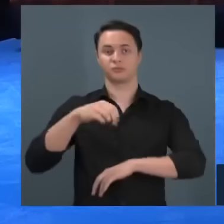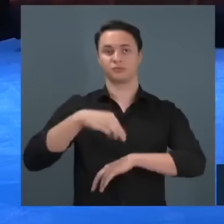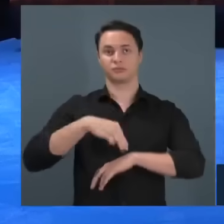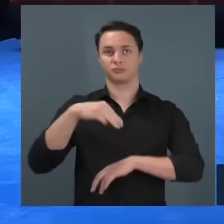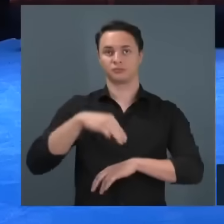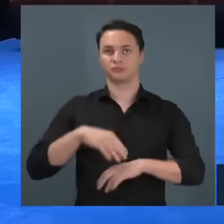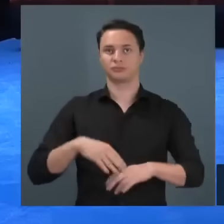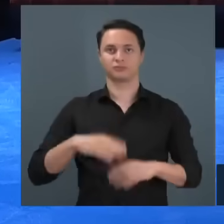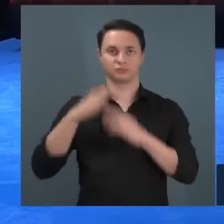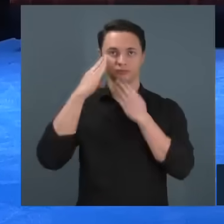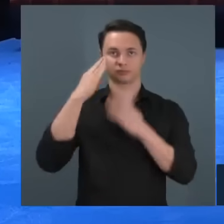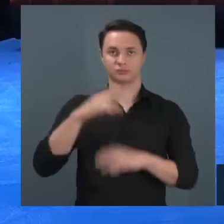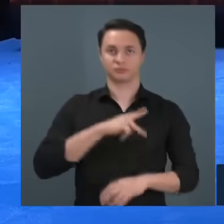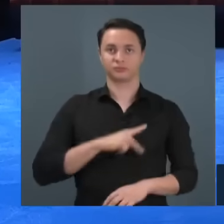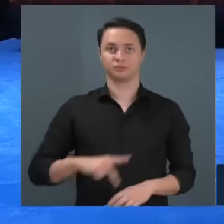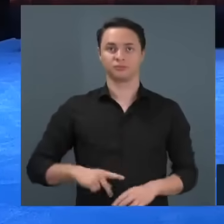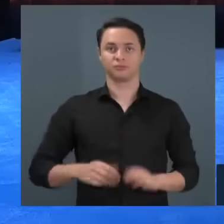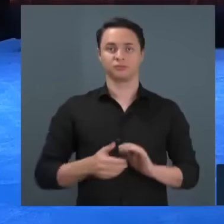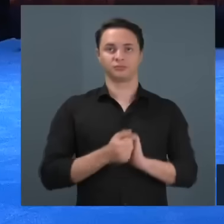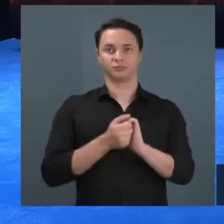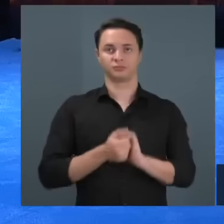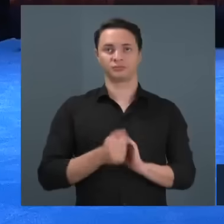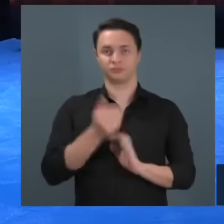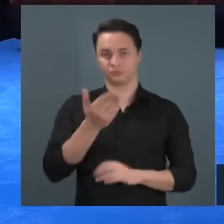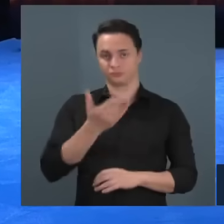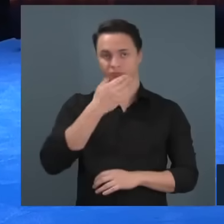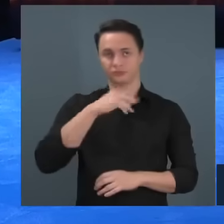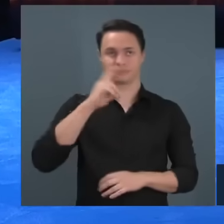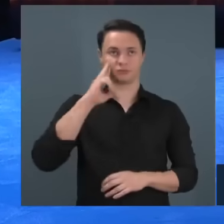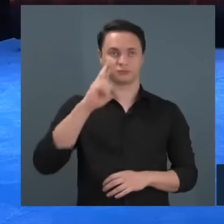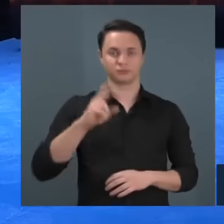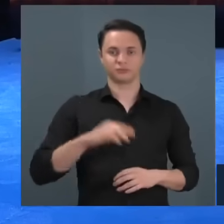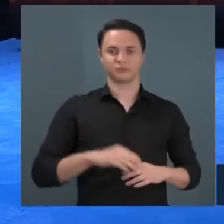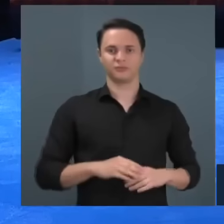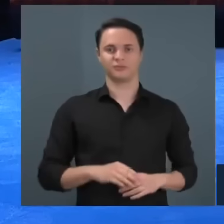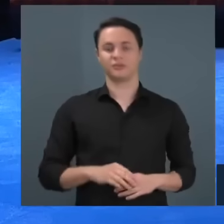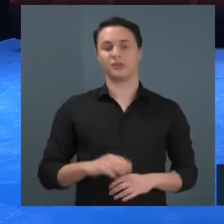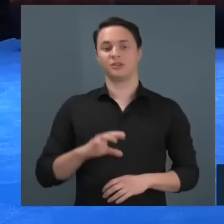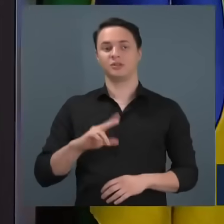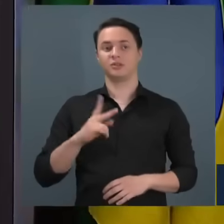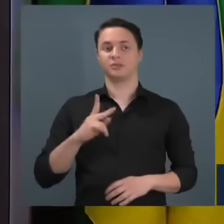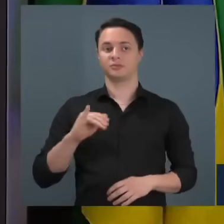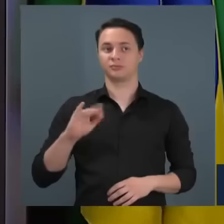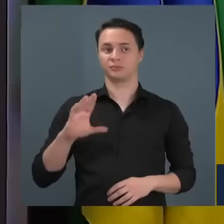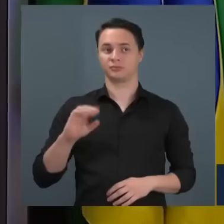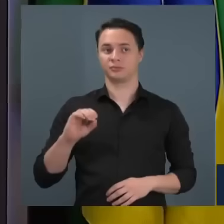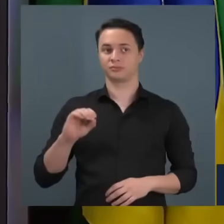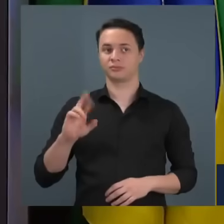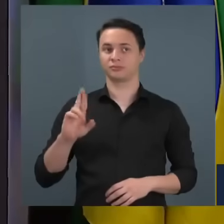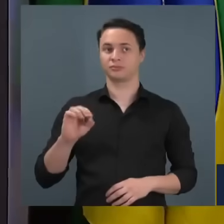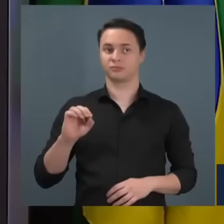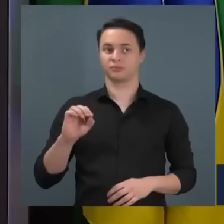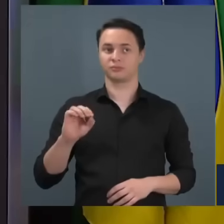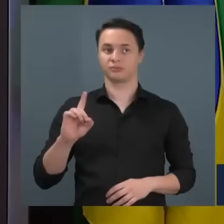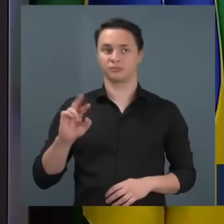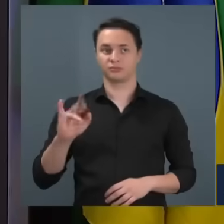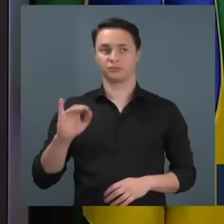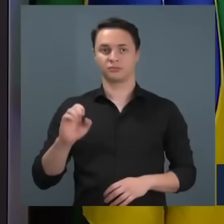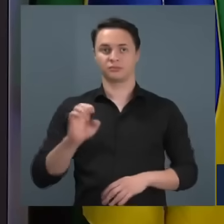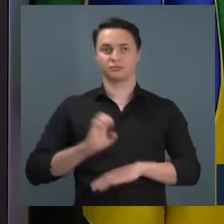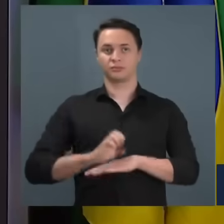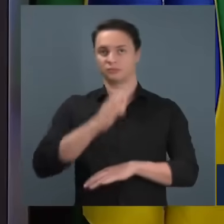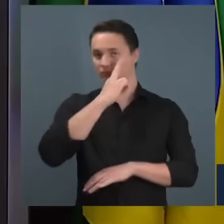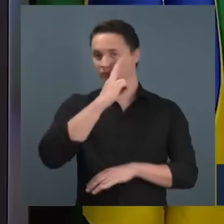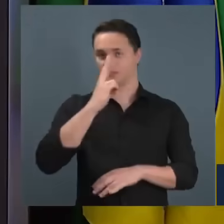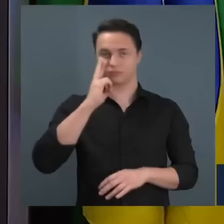Obrigado, presidente. Quero cumprimentar o senhor Francisco Rodrigues, Chico Rodrigues, de Roraima, também nosso querido